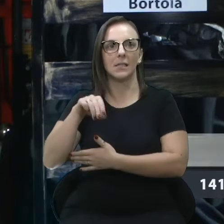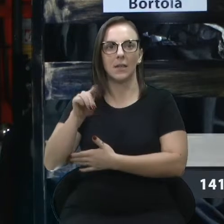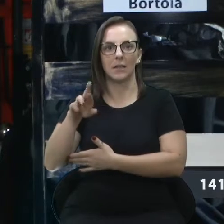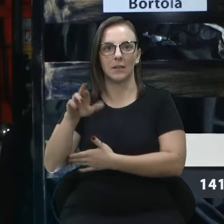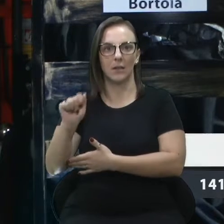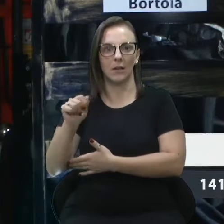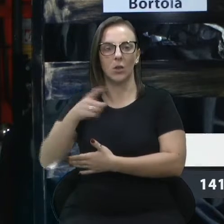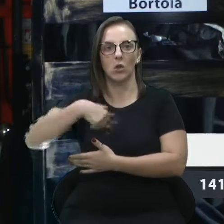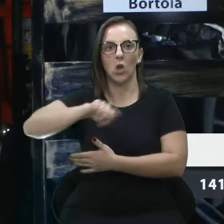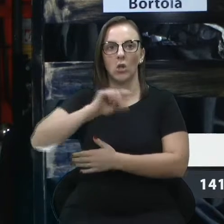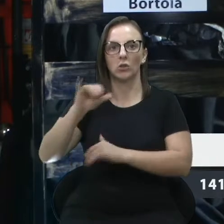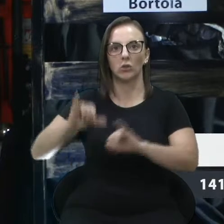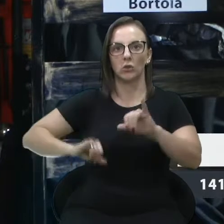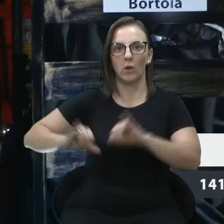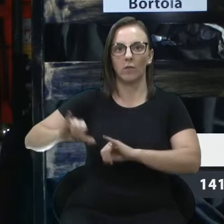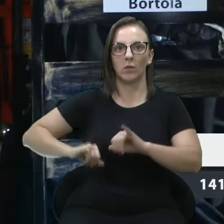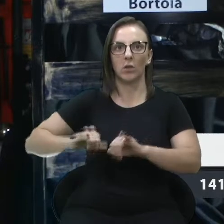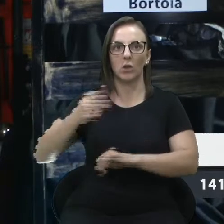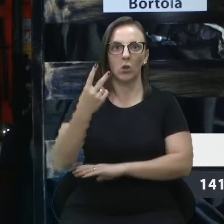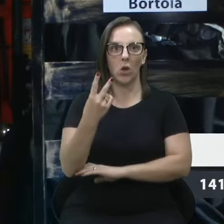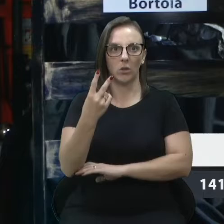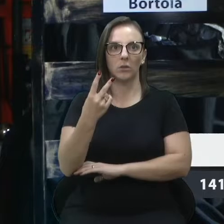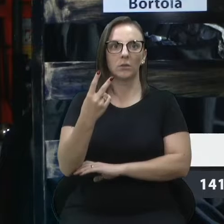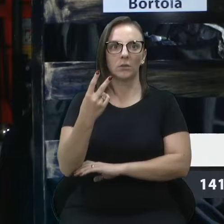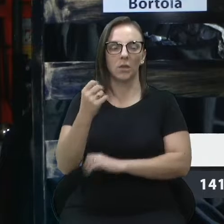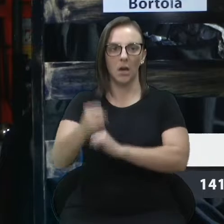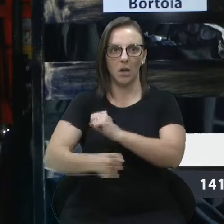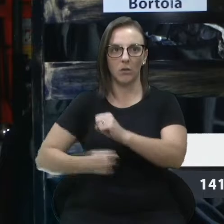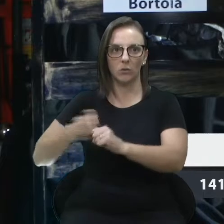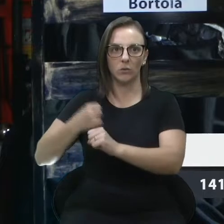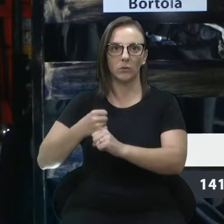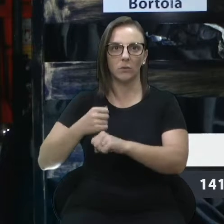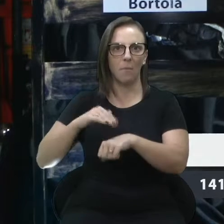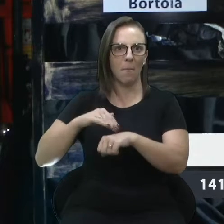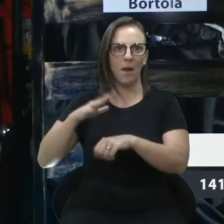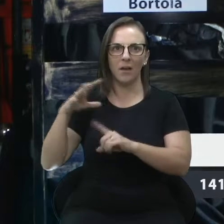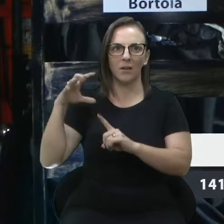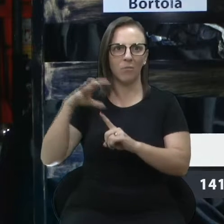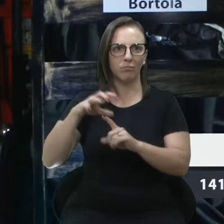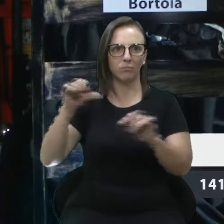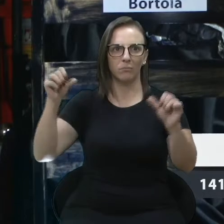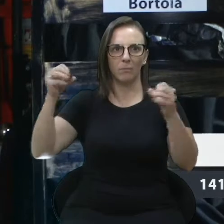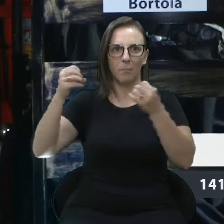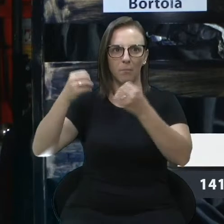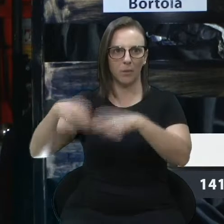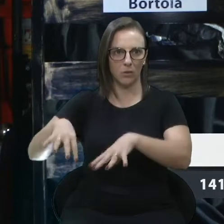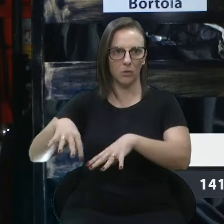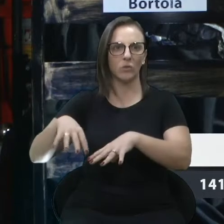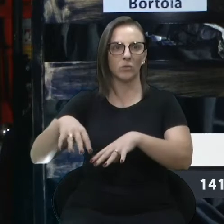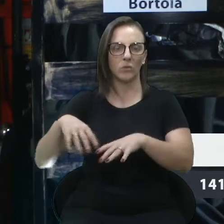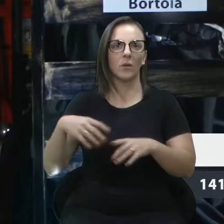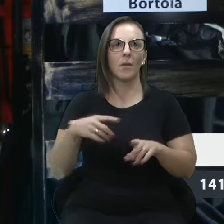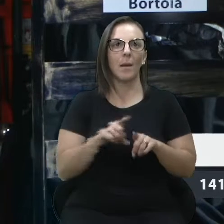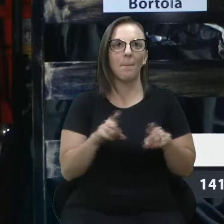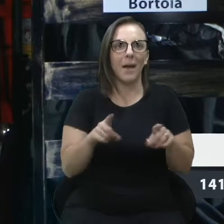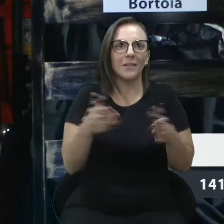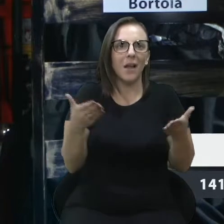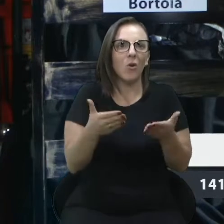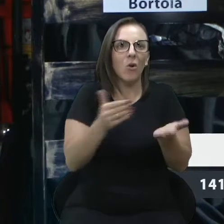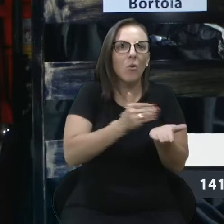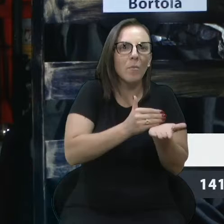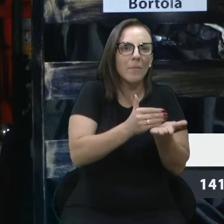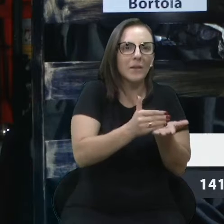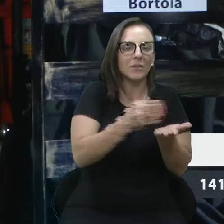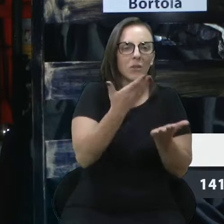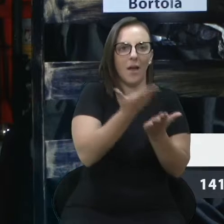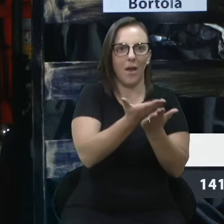mais afetados foram o pessoal dos escolares, os mais afetados. Mas tenho certeza que as aulas recém iniciaram, mas nós